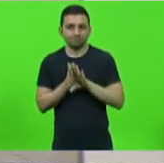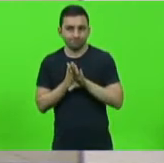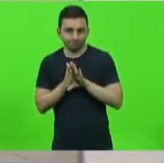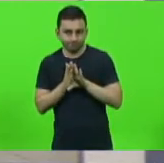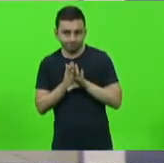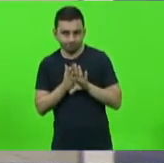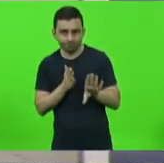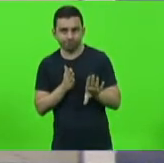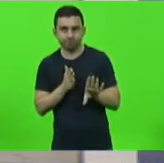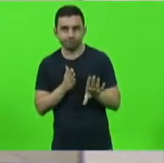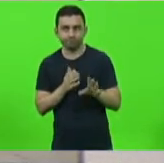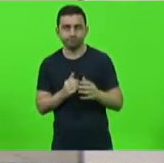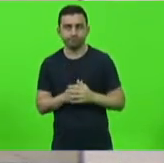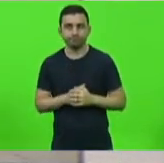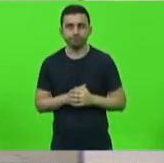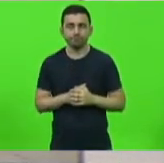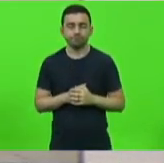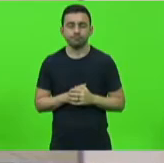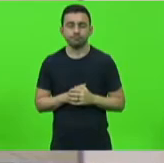recurso. Em discussão.